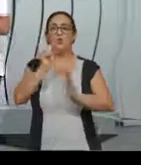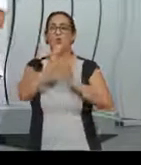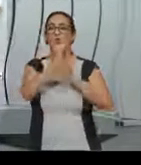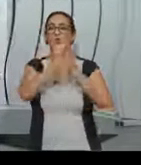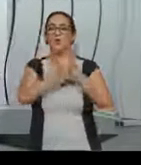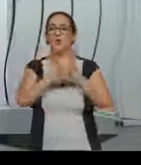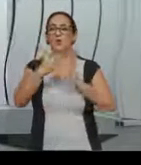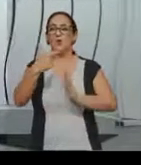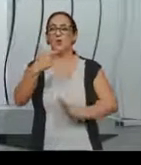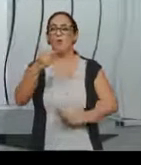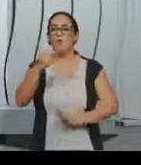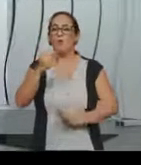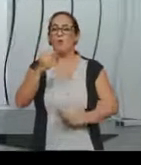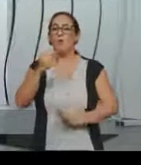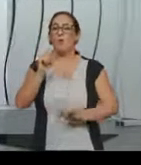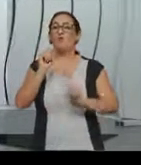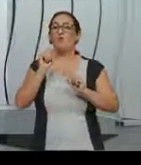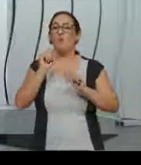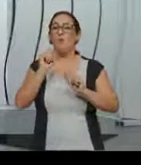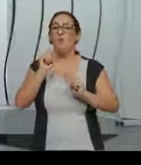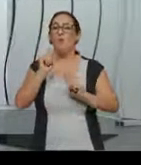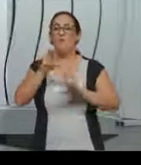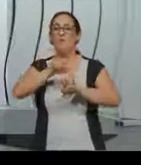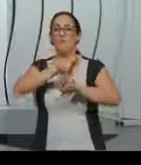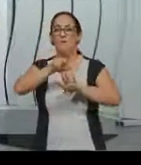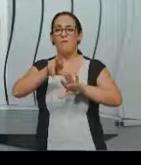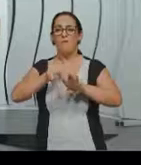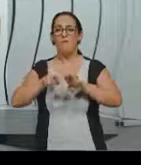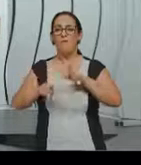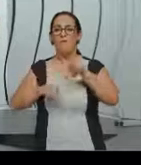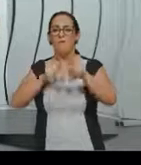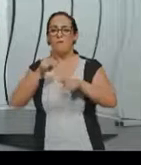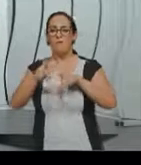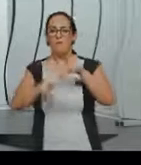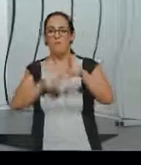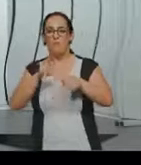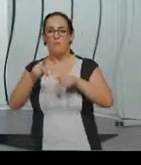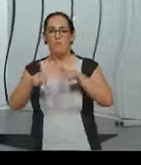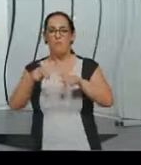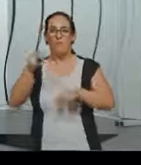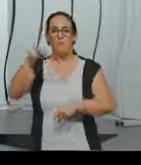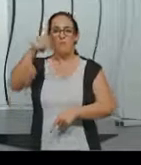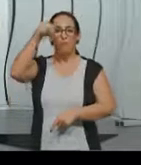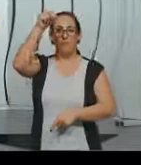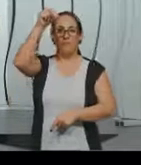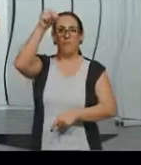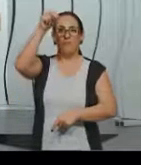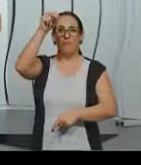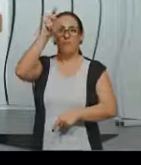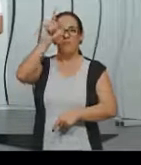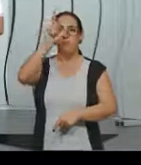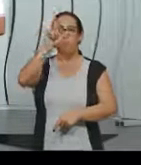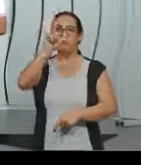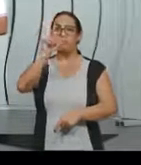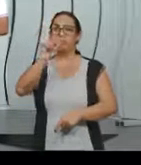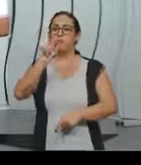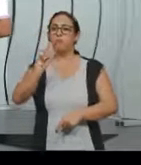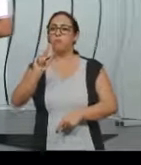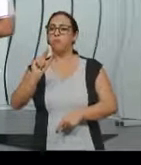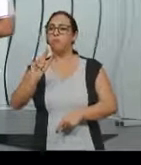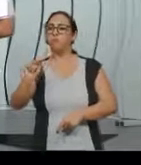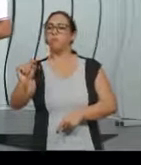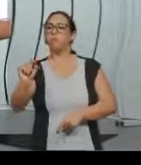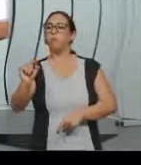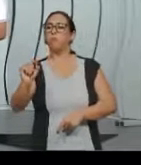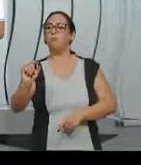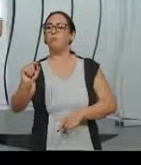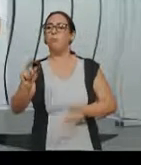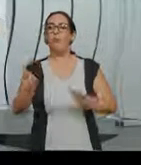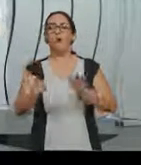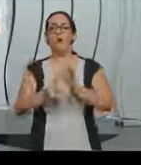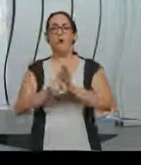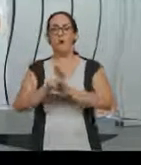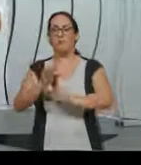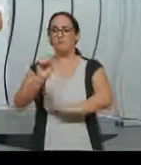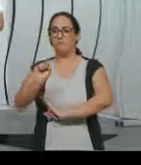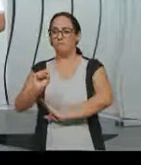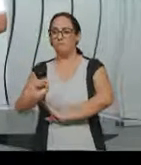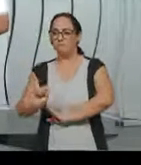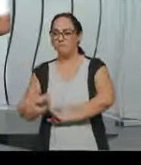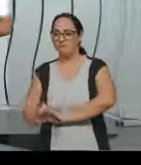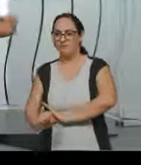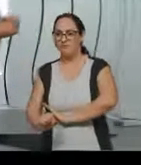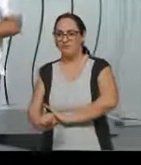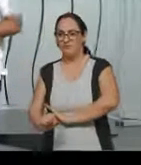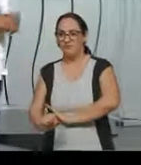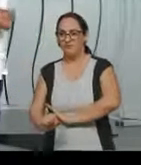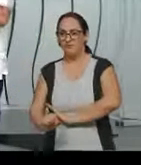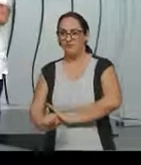de trabalhadores nordestinos que saíram da sua região natal em direção às regiões